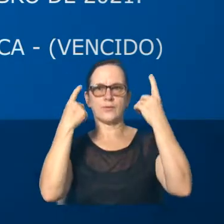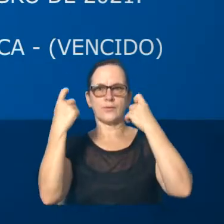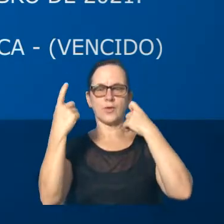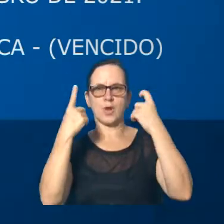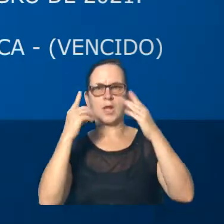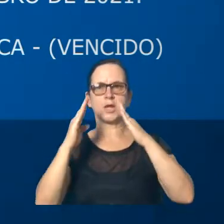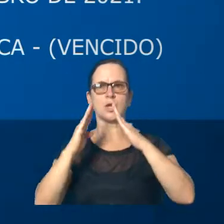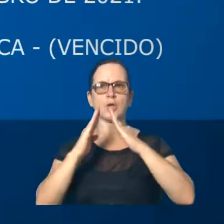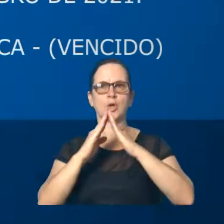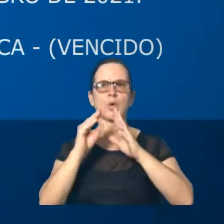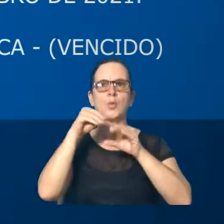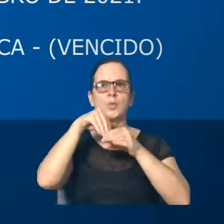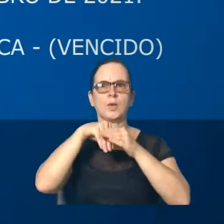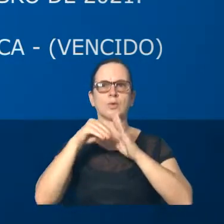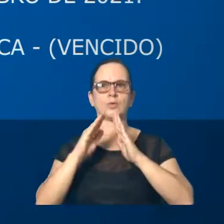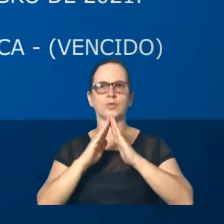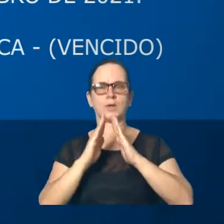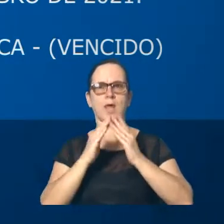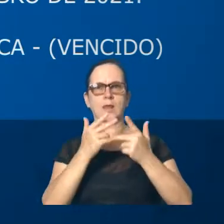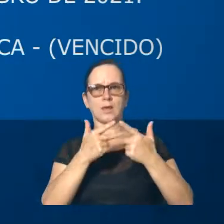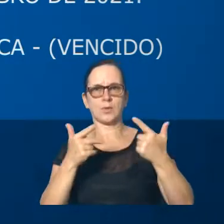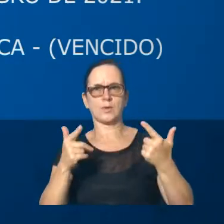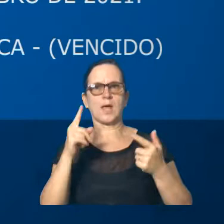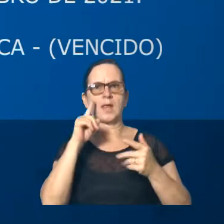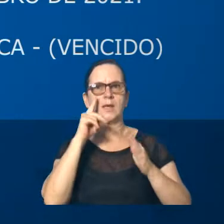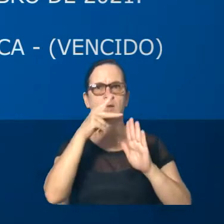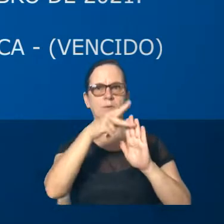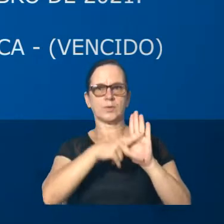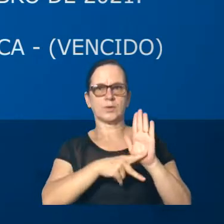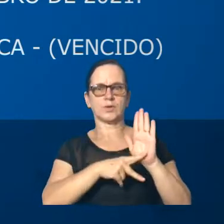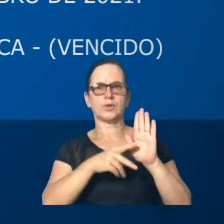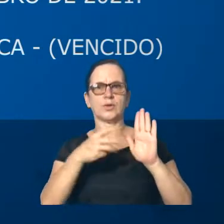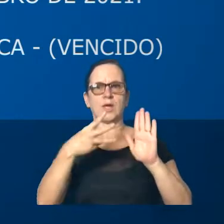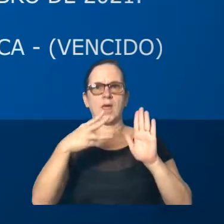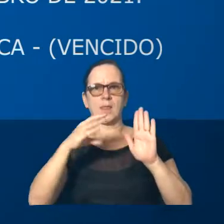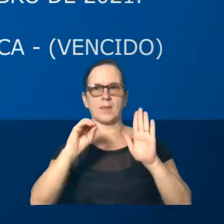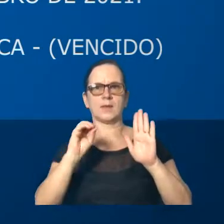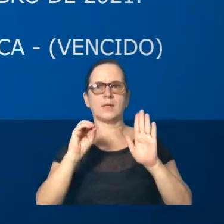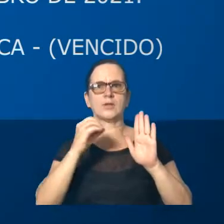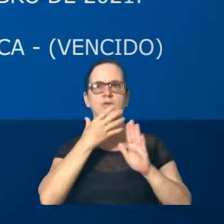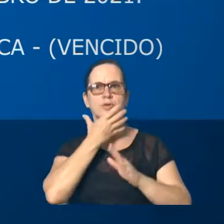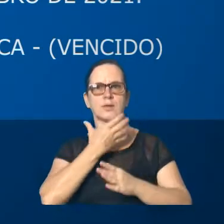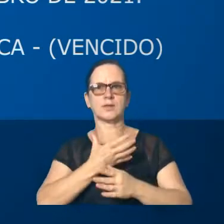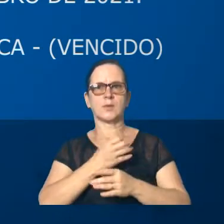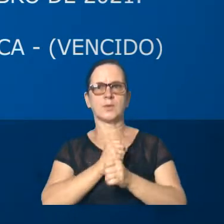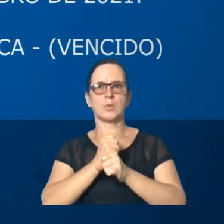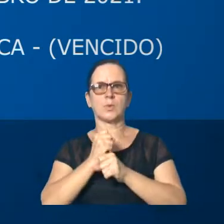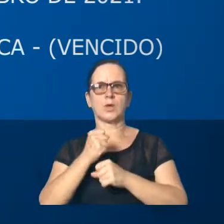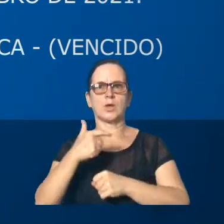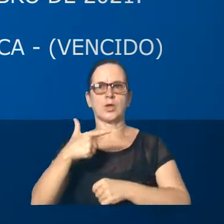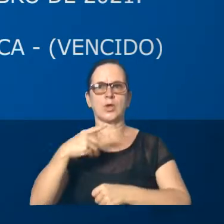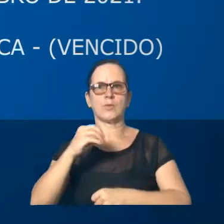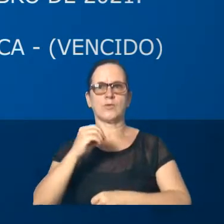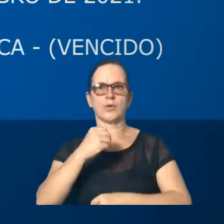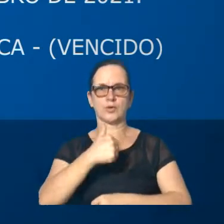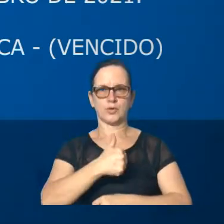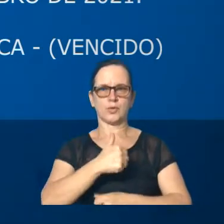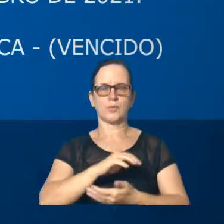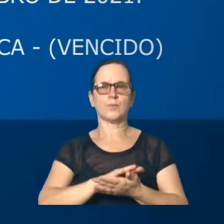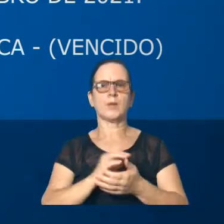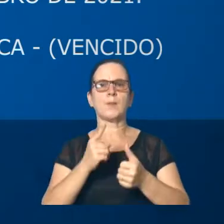da outras providências. A data é do dia 30 de dezembro de 2021. Está em primeira